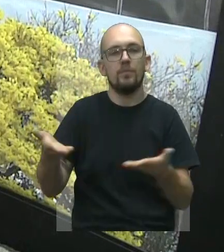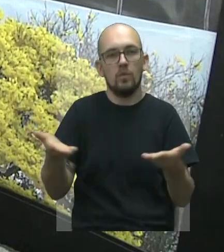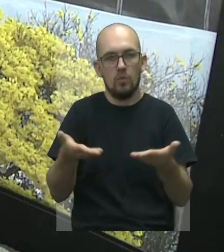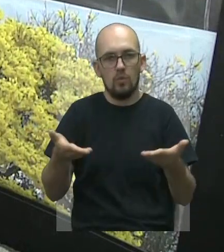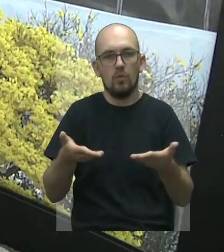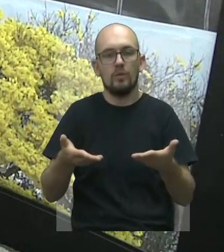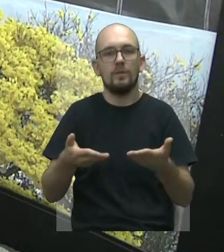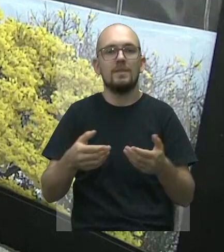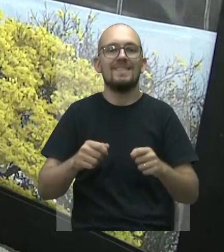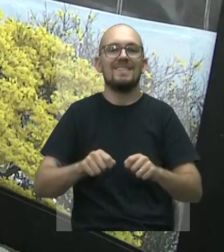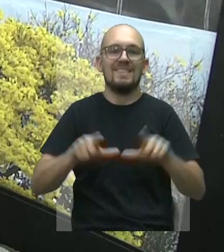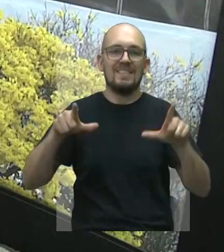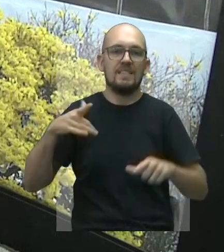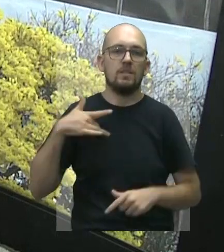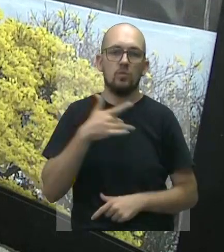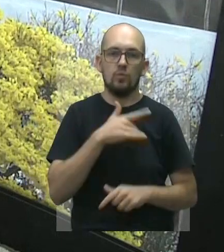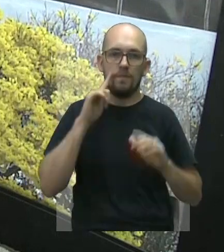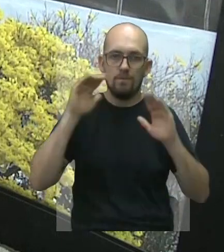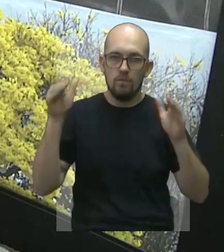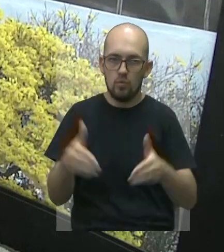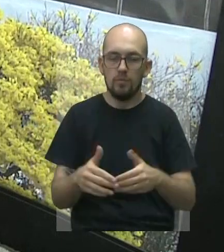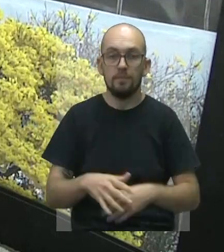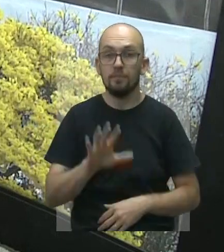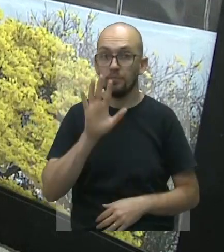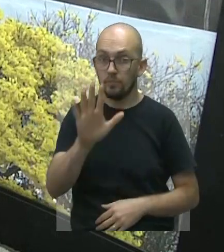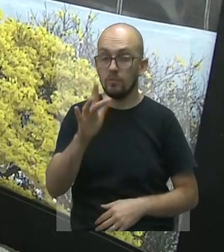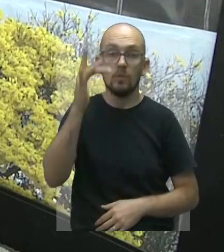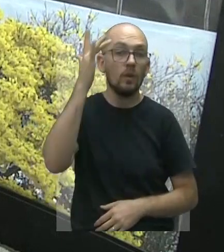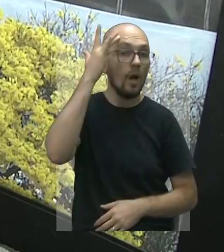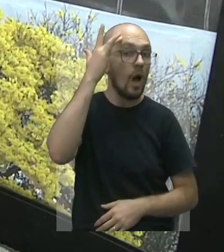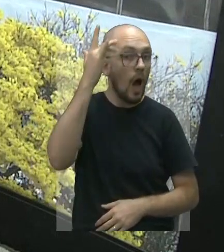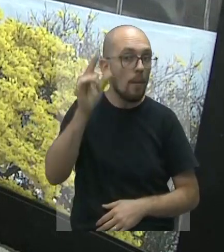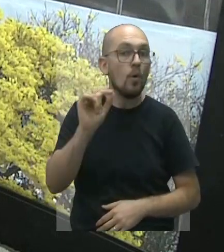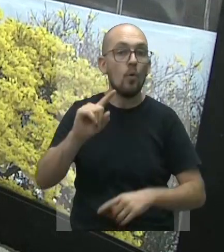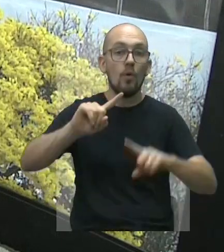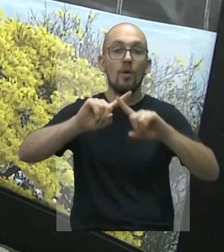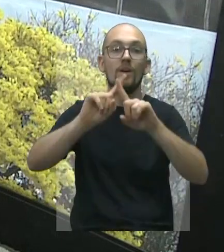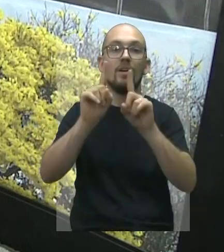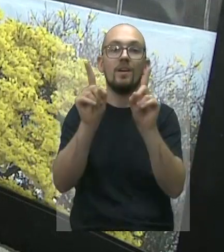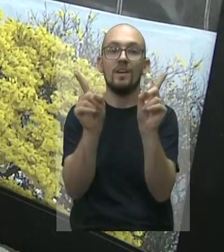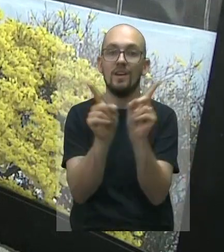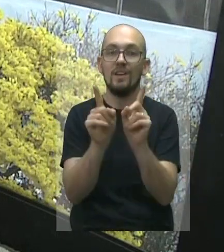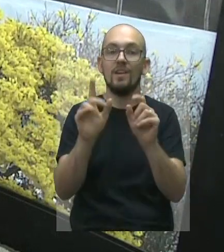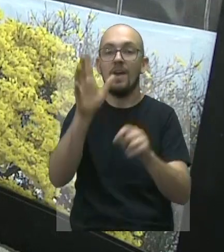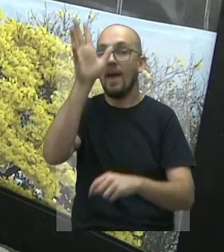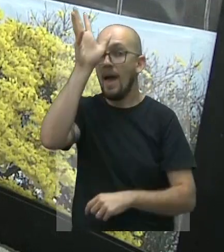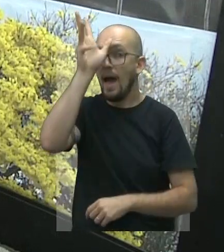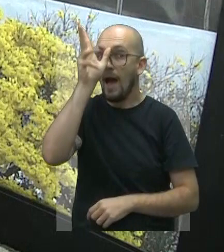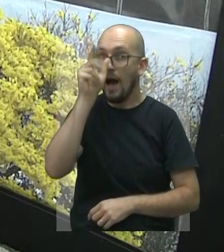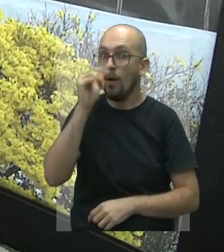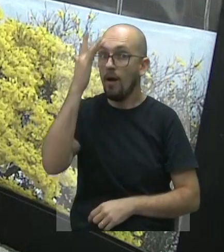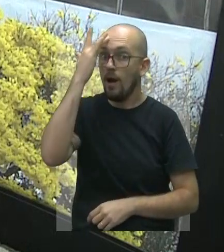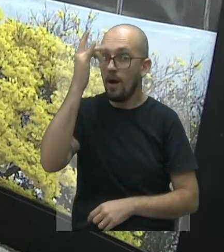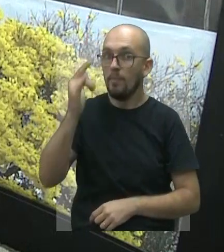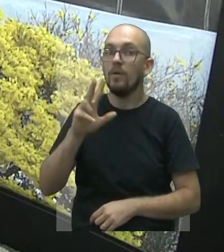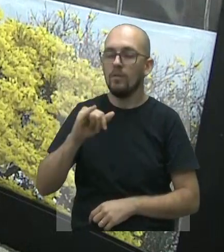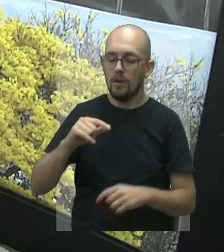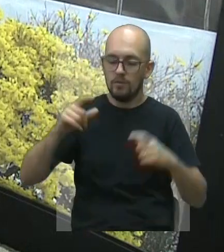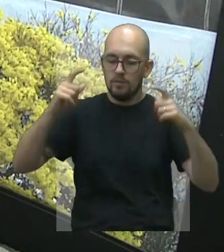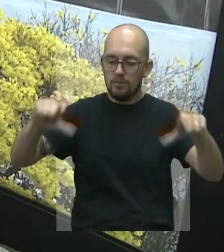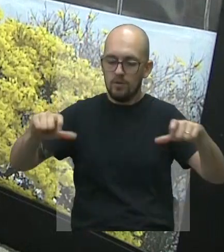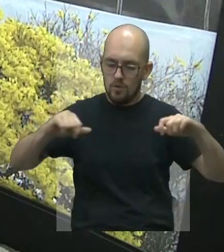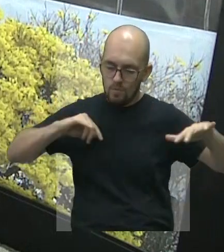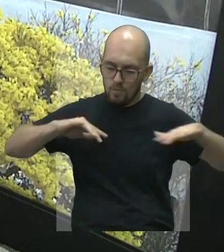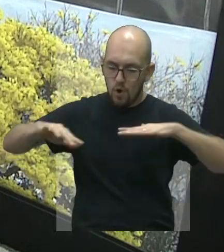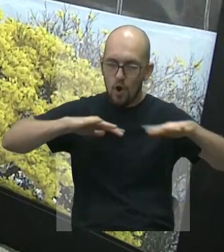quadro Saúde em Foco. E olha só, amanhã o nosso galinho, o Galo da Comarca, vai entrar em campo pelas